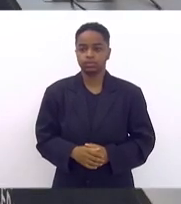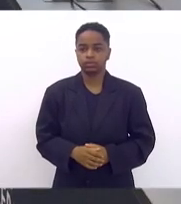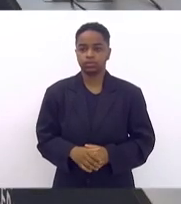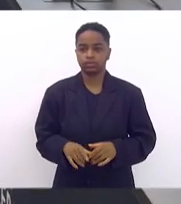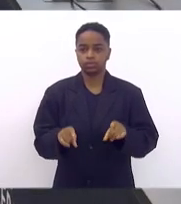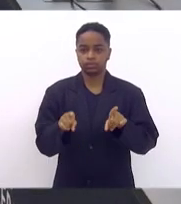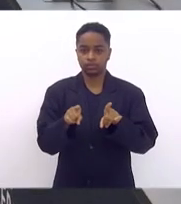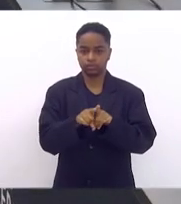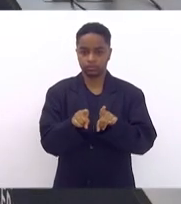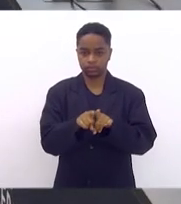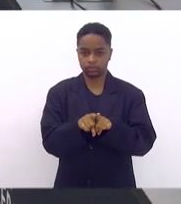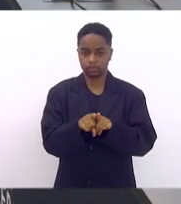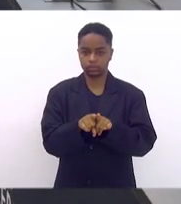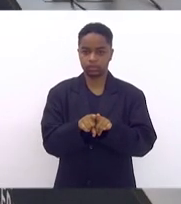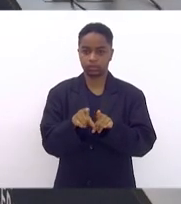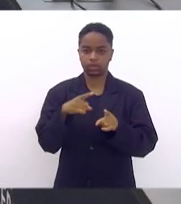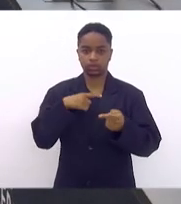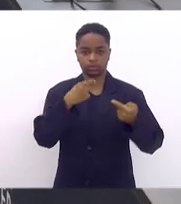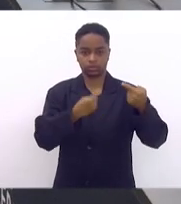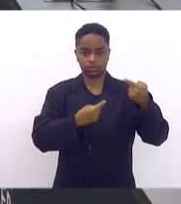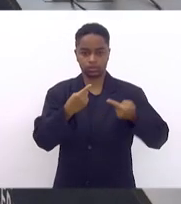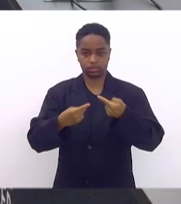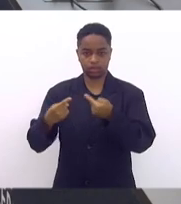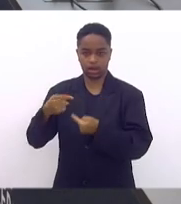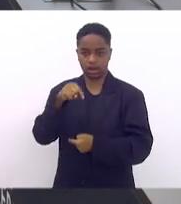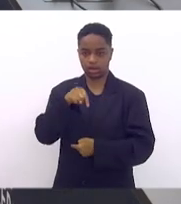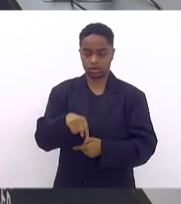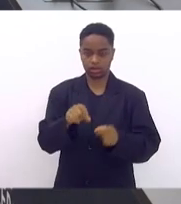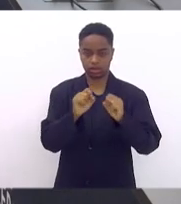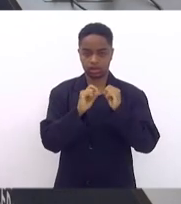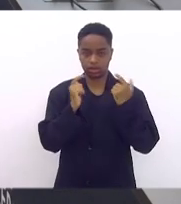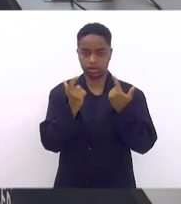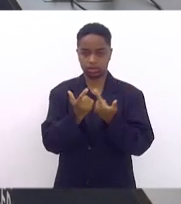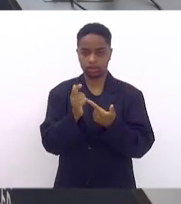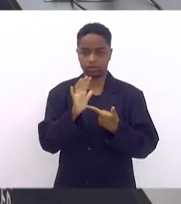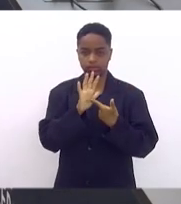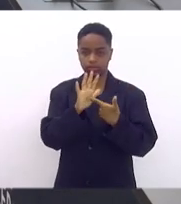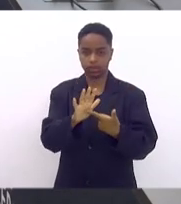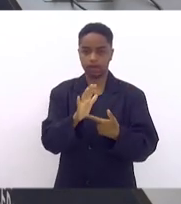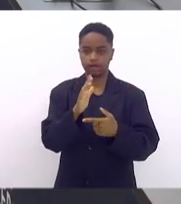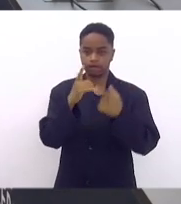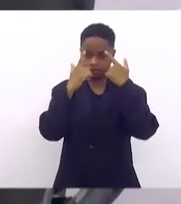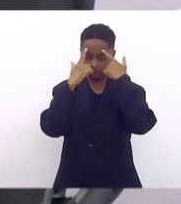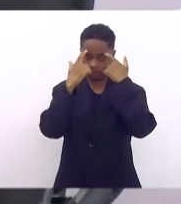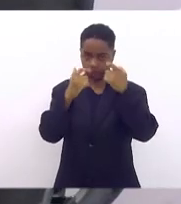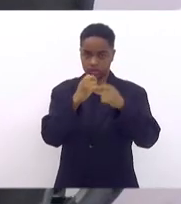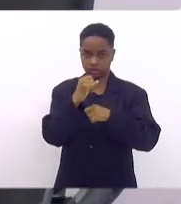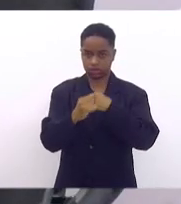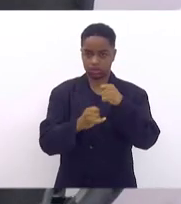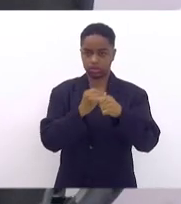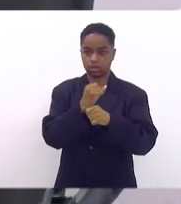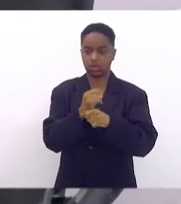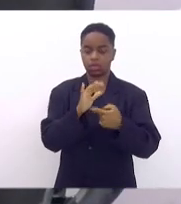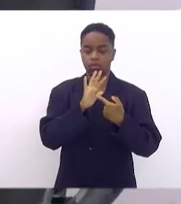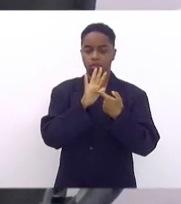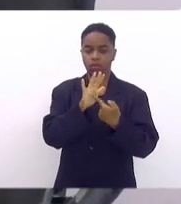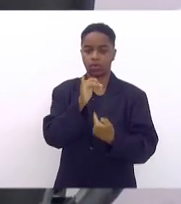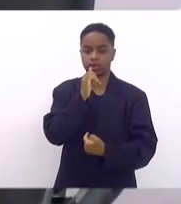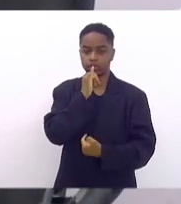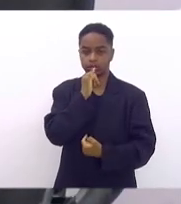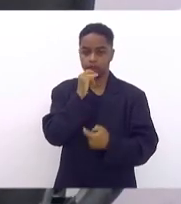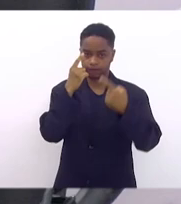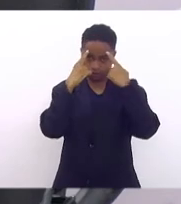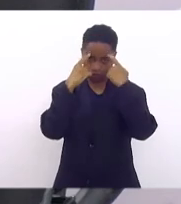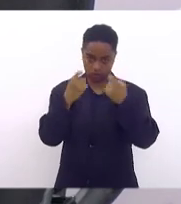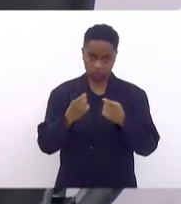ficou claro ao longo dos debates produzidos na sua casa que a violência cibernética, a exemplo da violência contra a